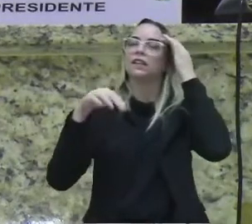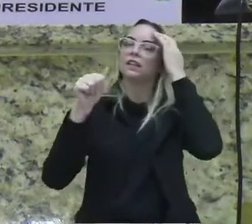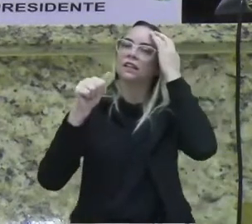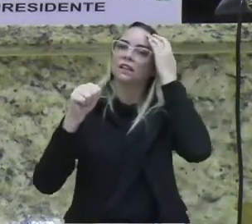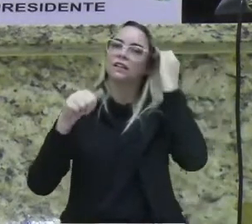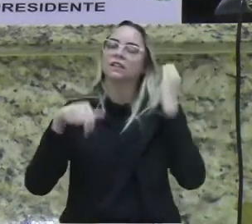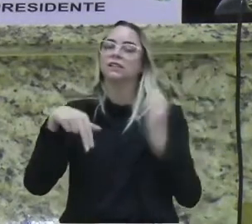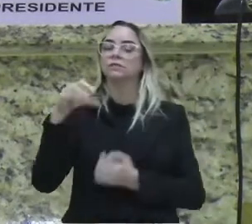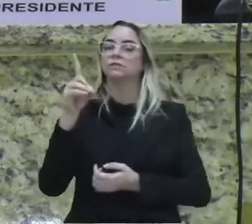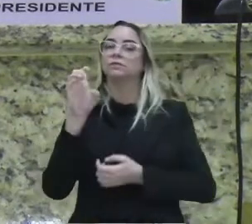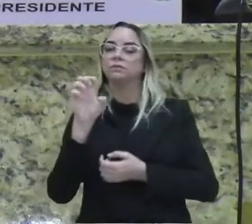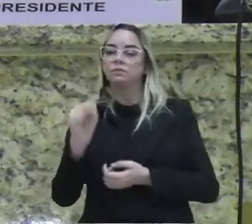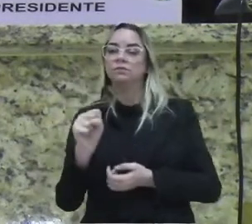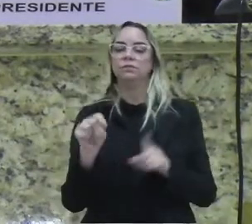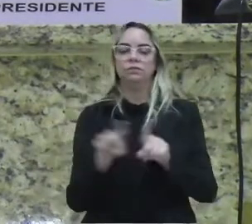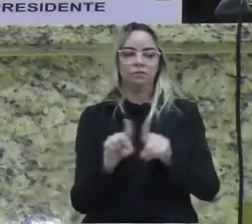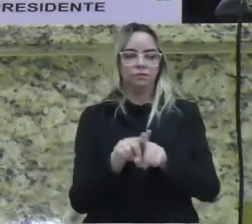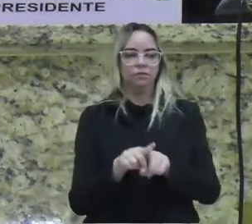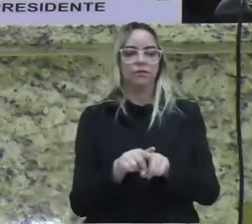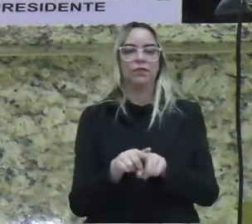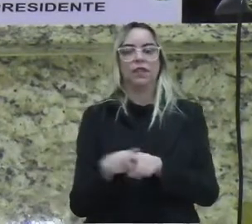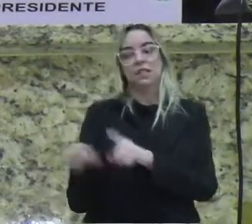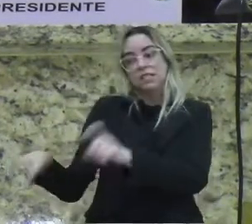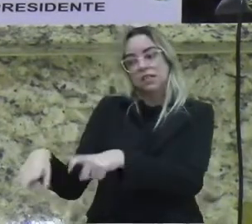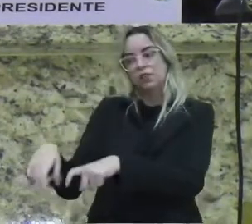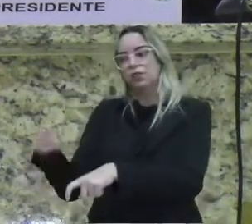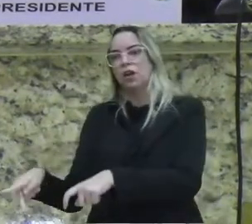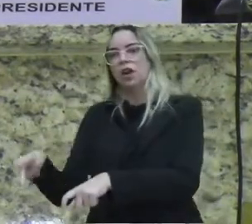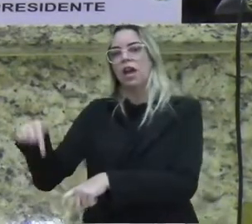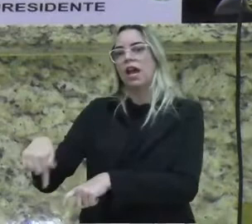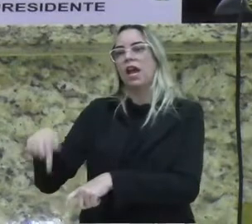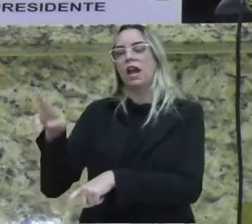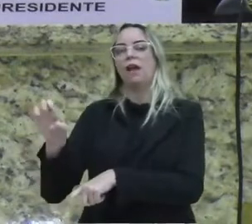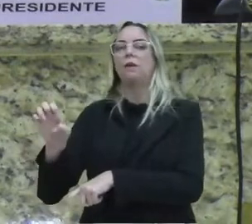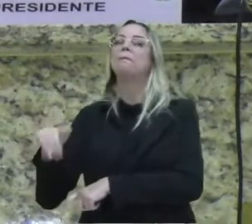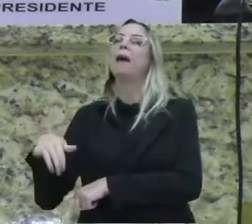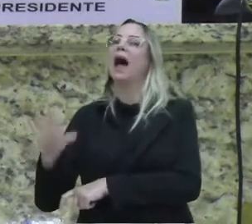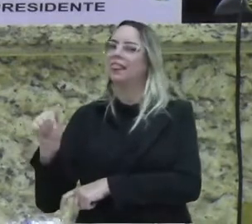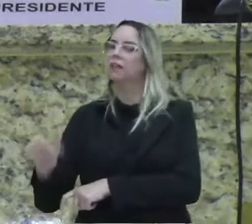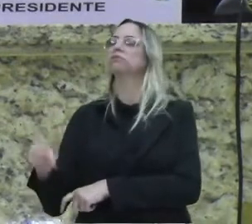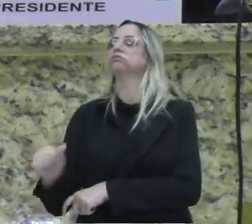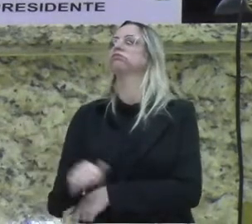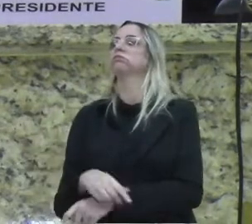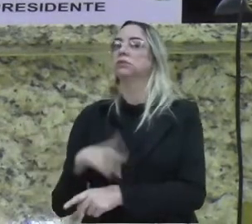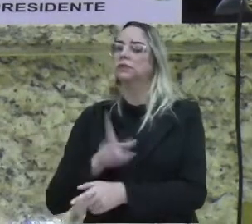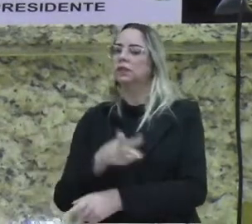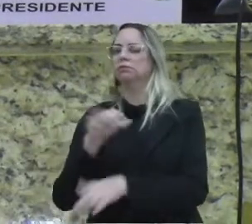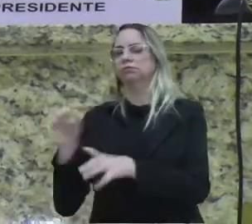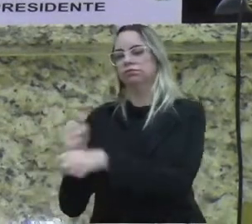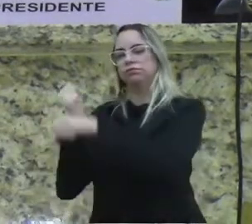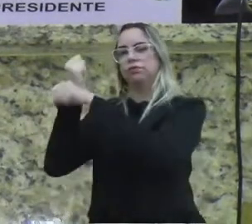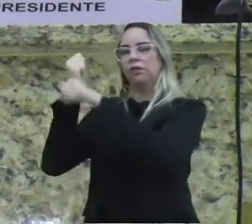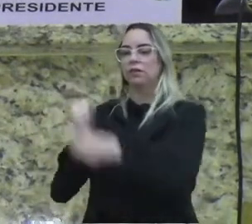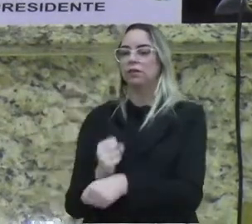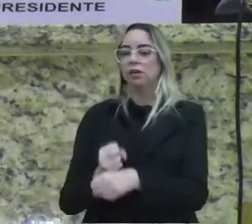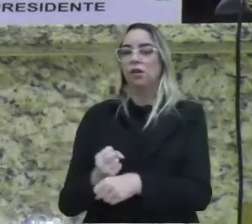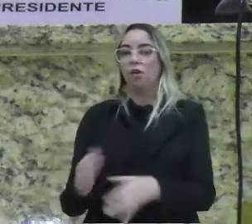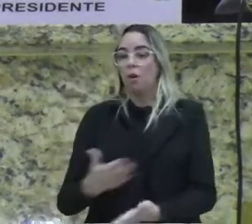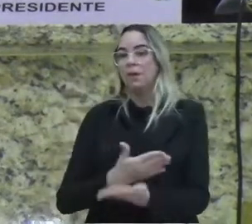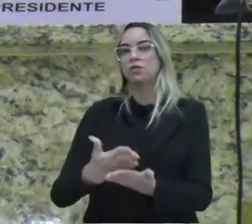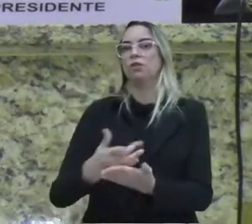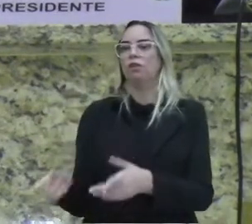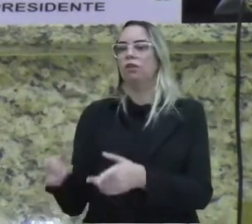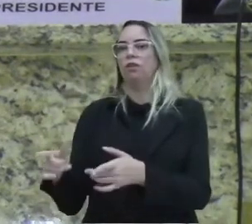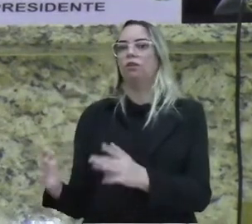Tereza Cordeiro, em Queimada Grande, que desde a época que foram construídas, elas são creches do FNDE,